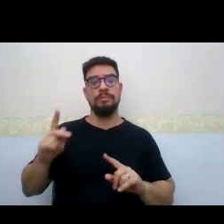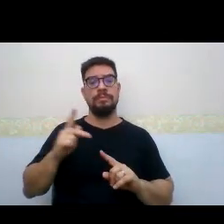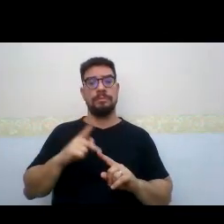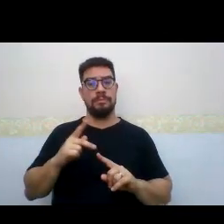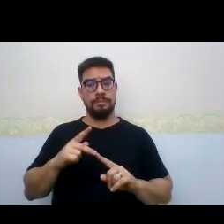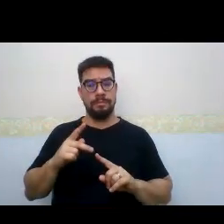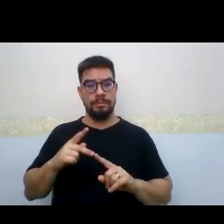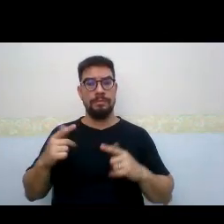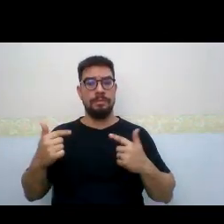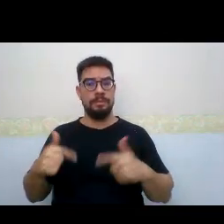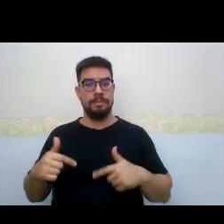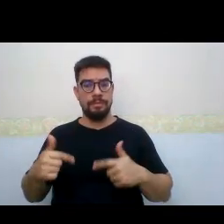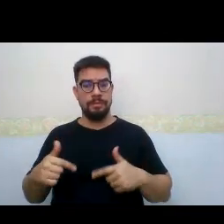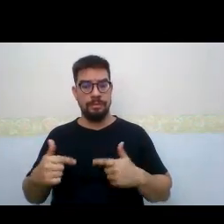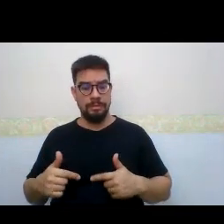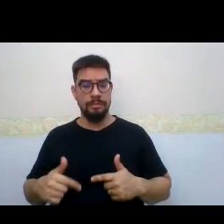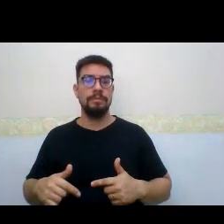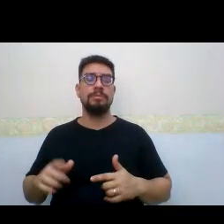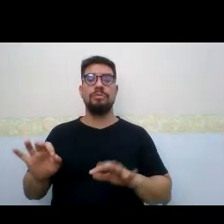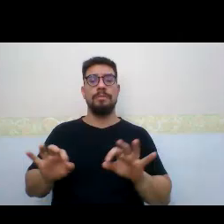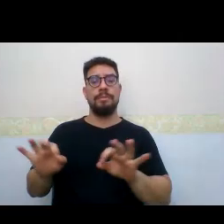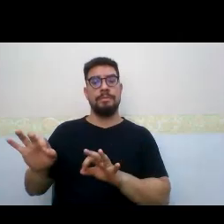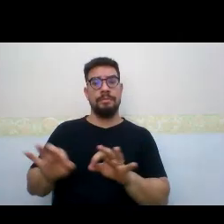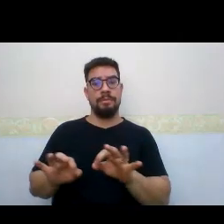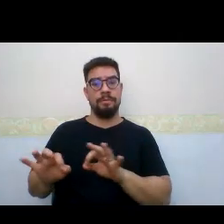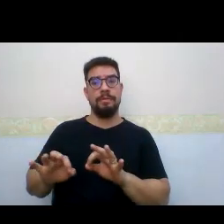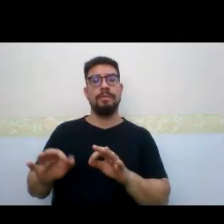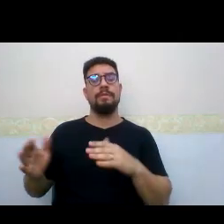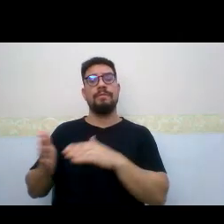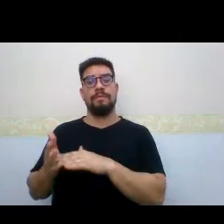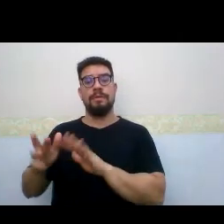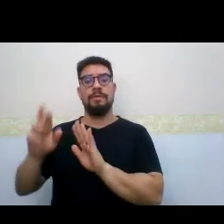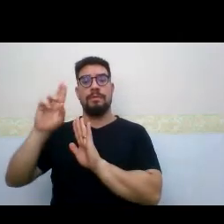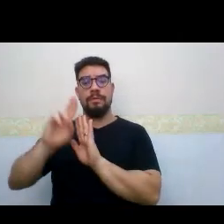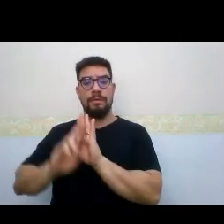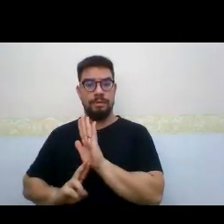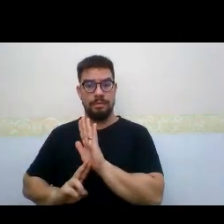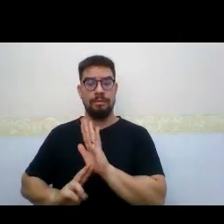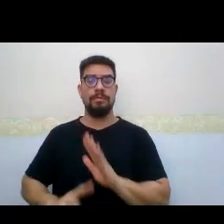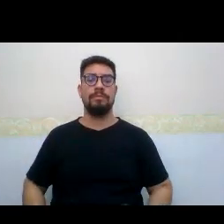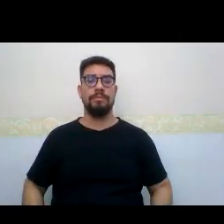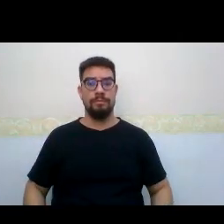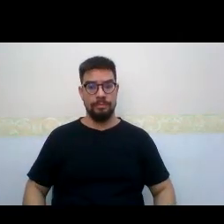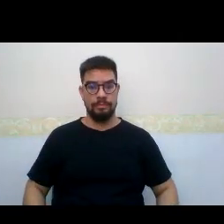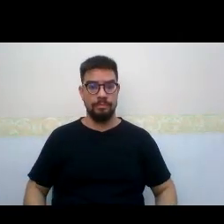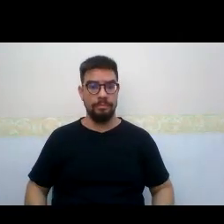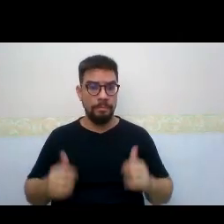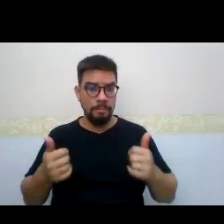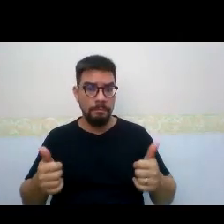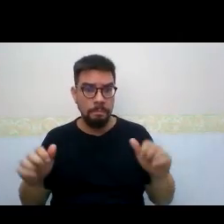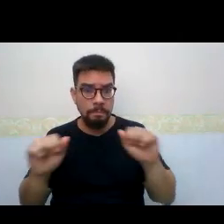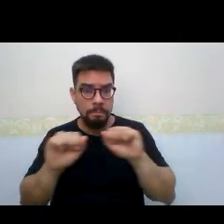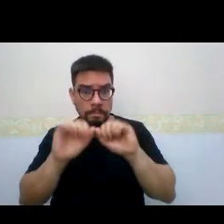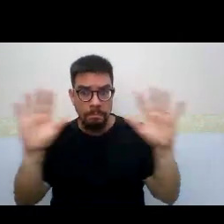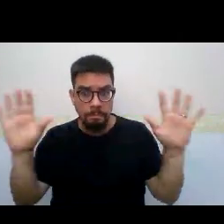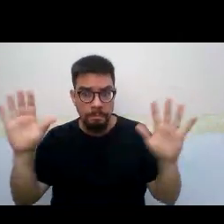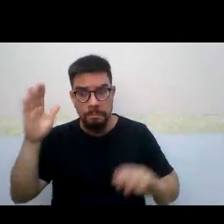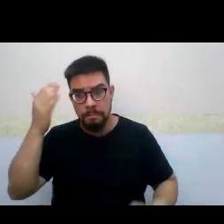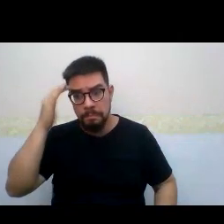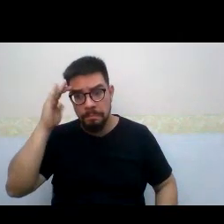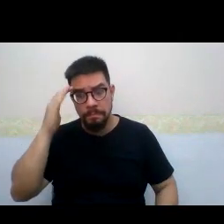de trabalho, eu já planejo um relatório final, tá? Ficou bem detalhado, gente? Olha, à medida que